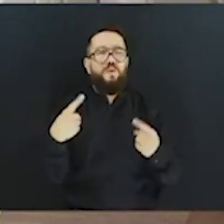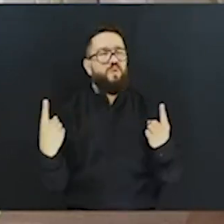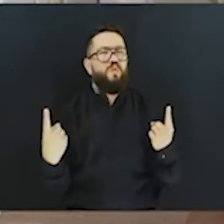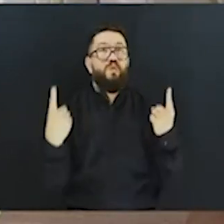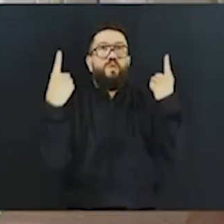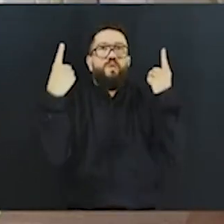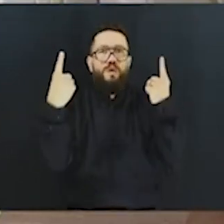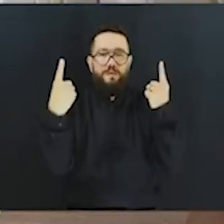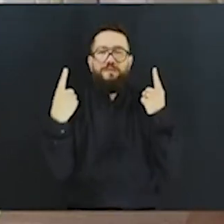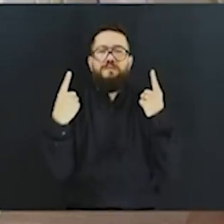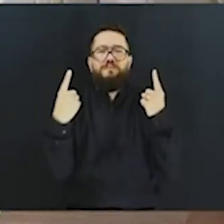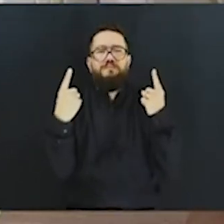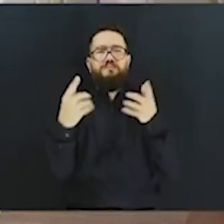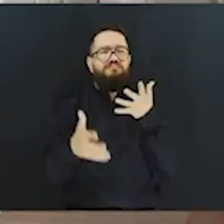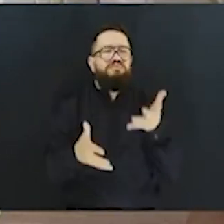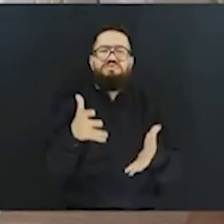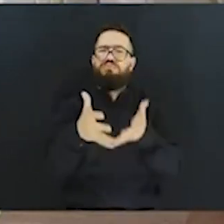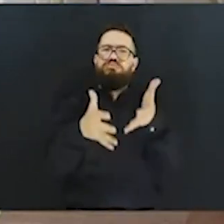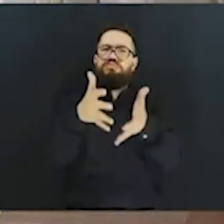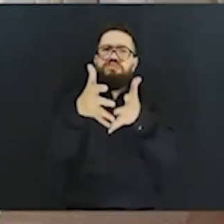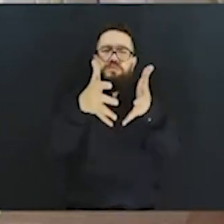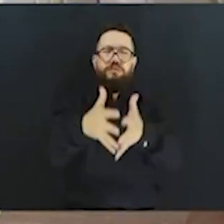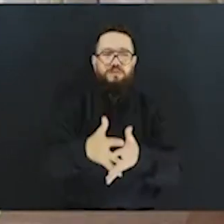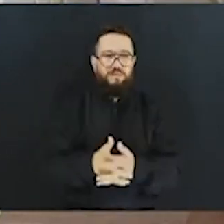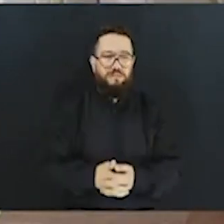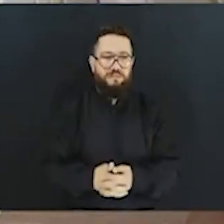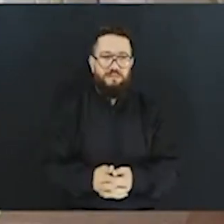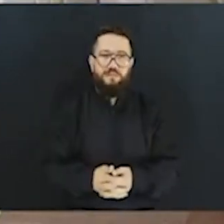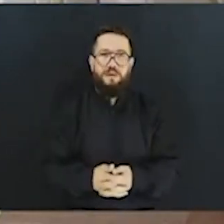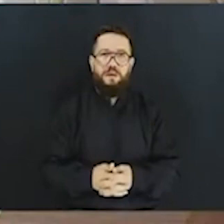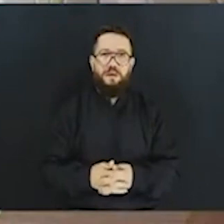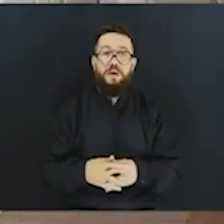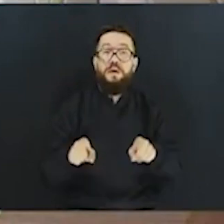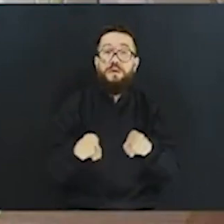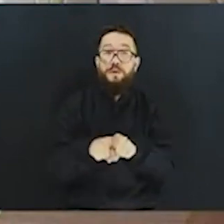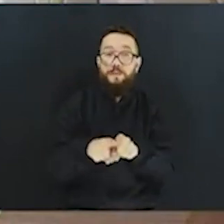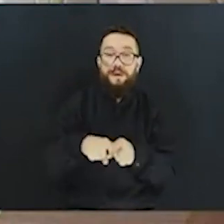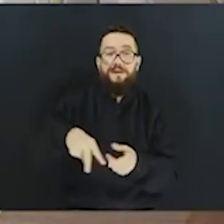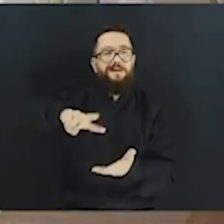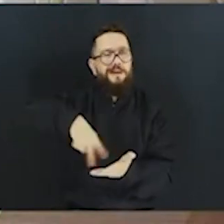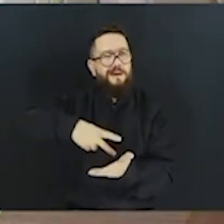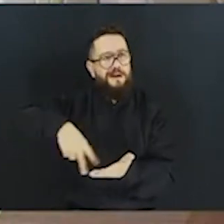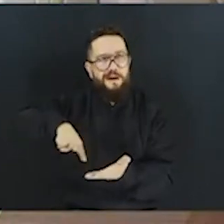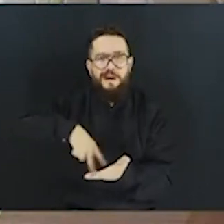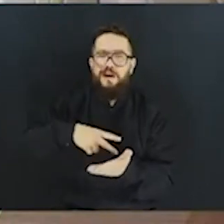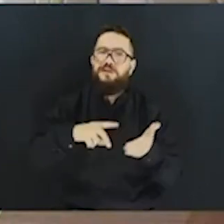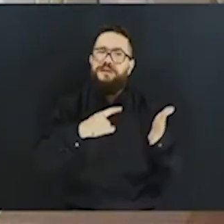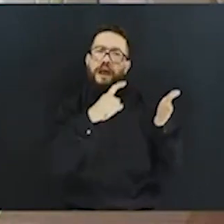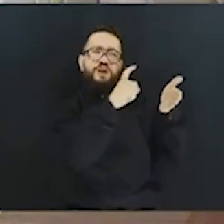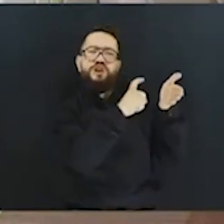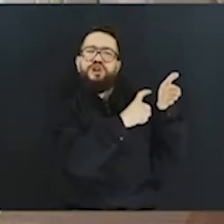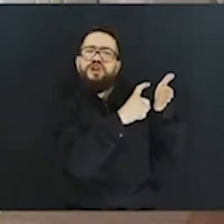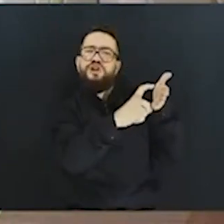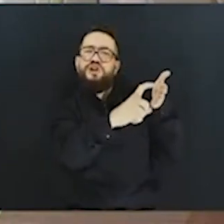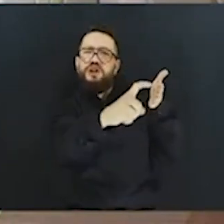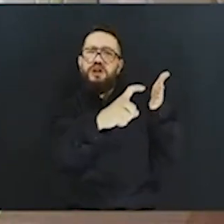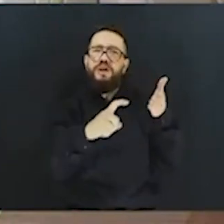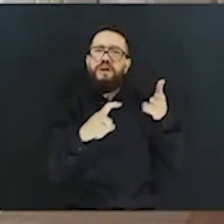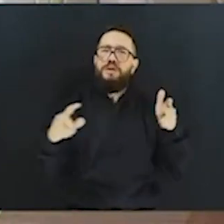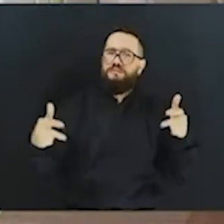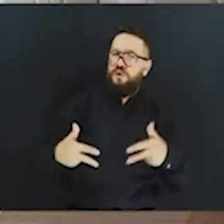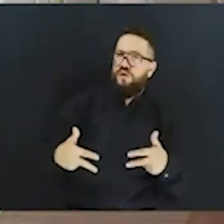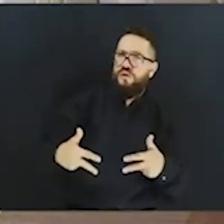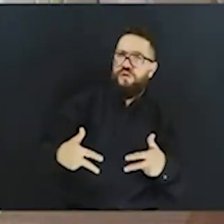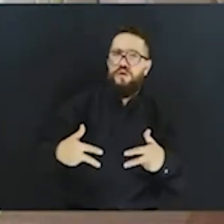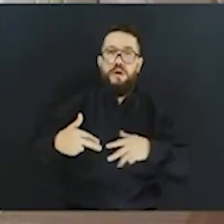plataforma de autenticidade. Através da dança, do rap, do grafite, da música e da moda, os artistas encontram uma maneira